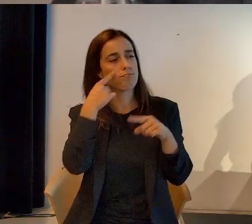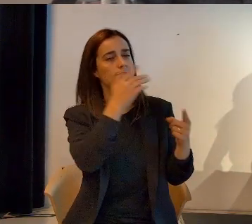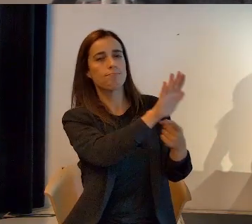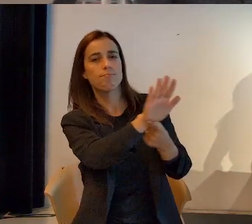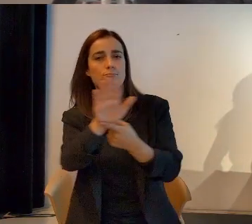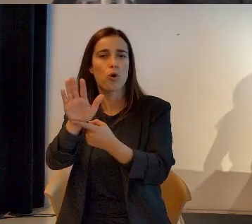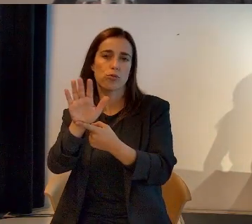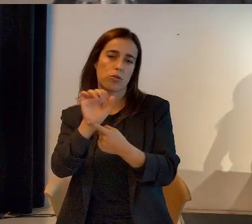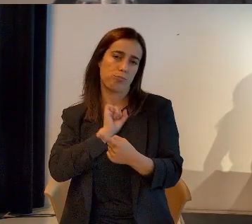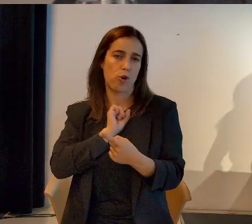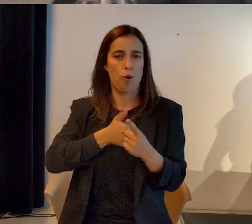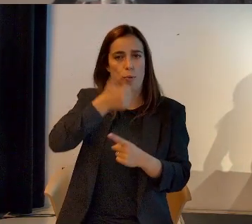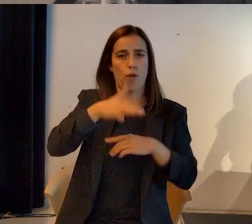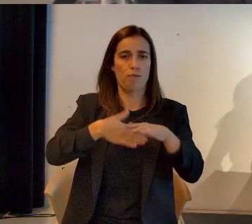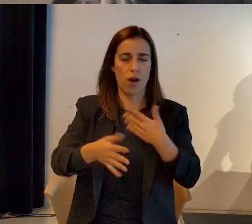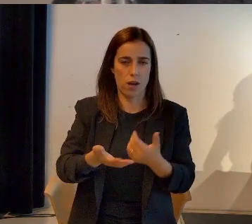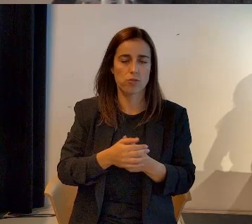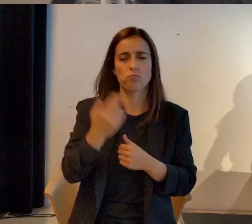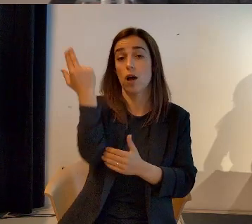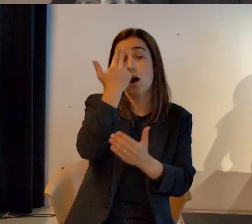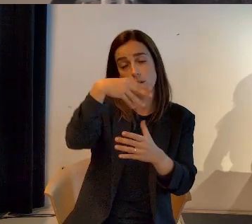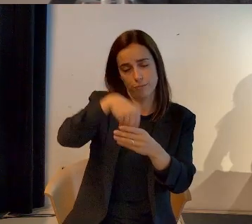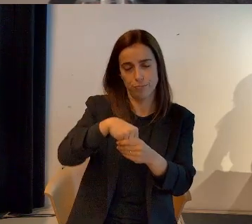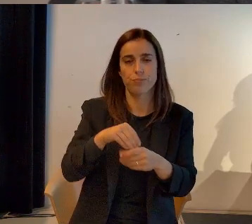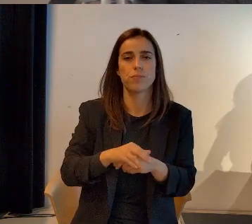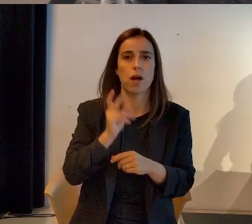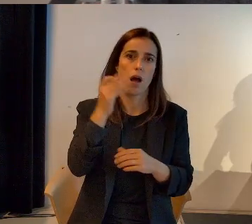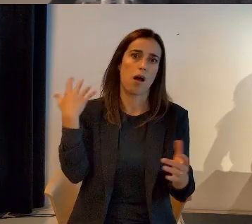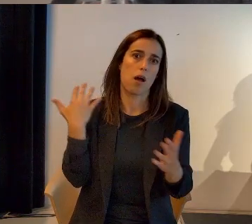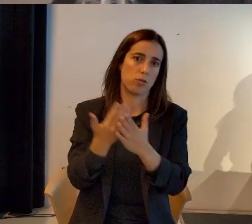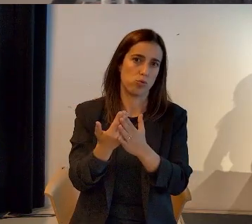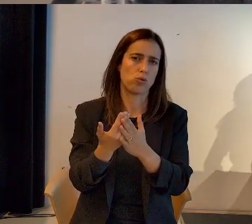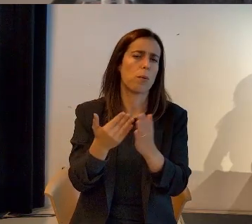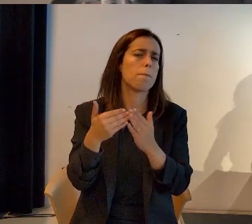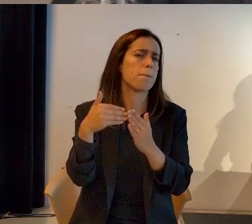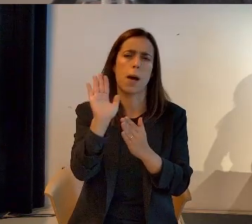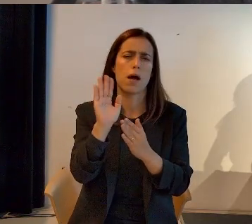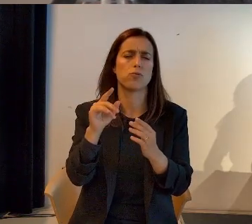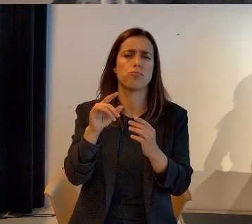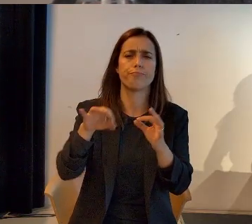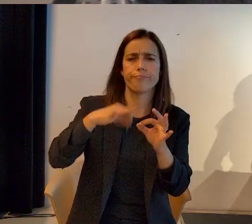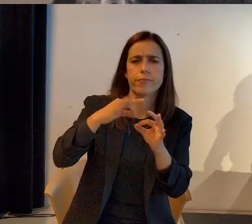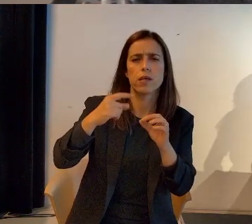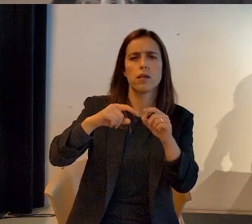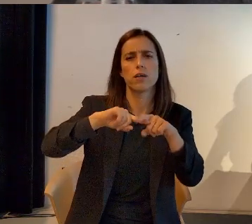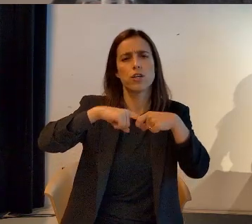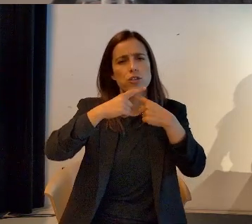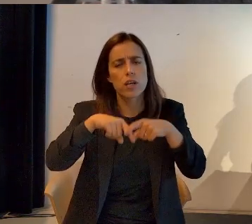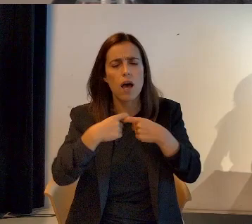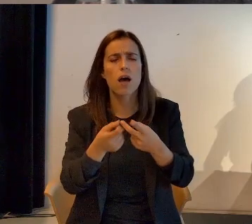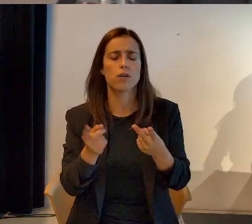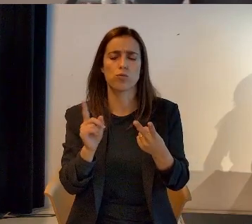termos da arte, que já se faz há tantos anos, principalmente o artesanato, a